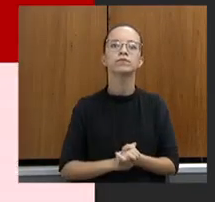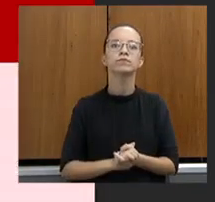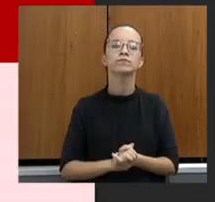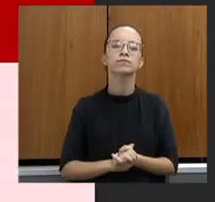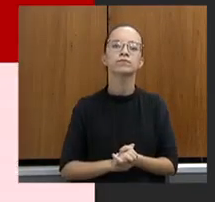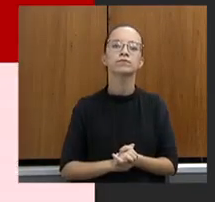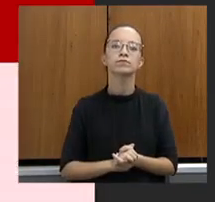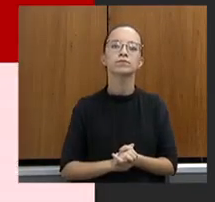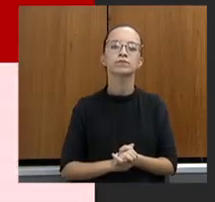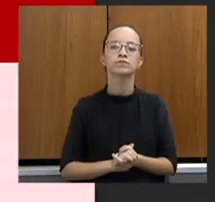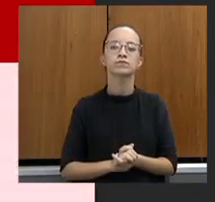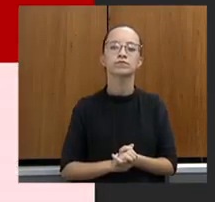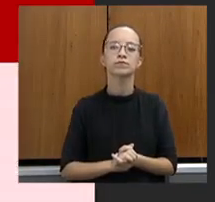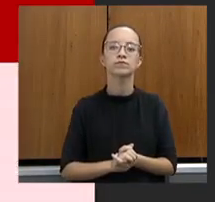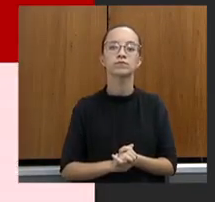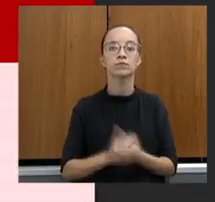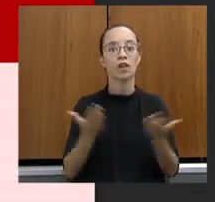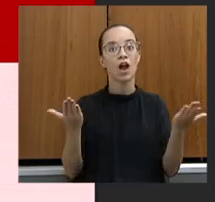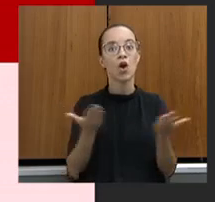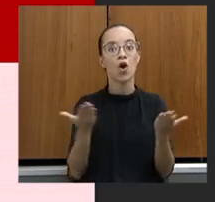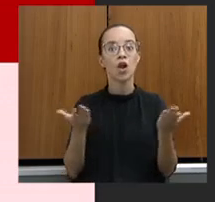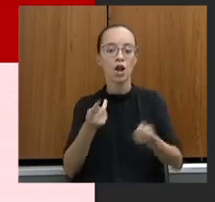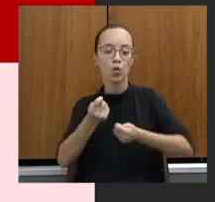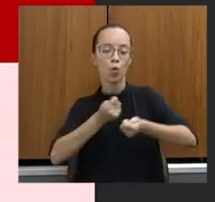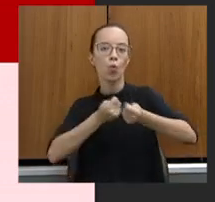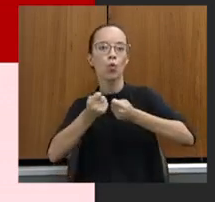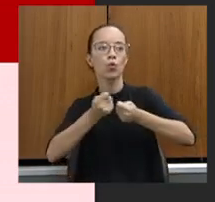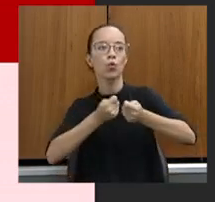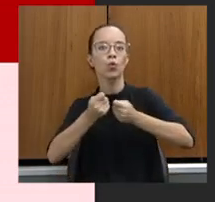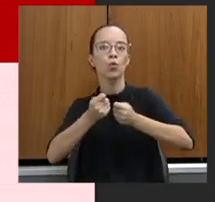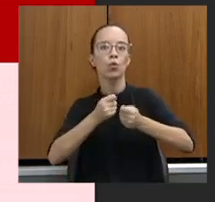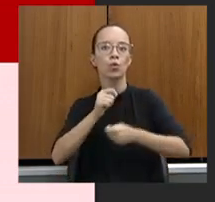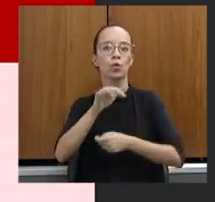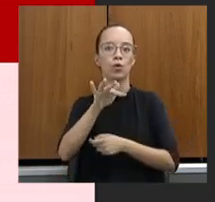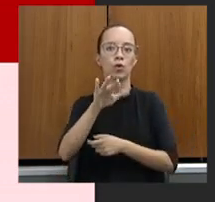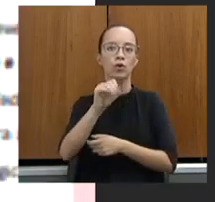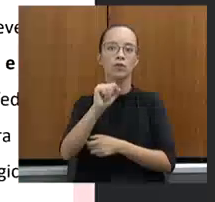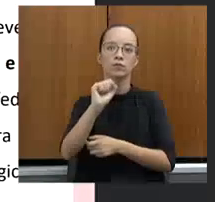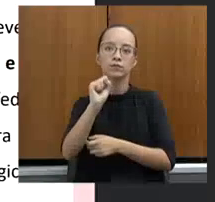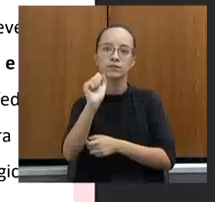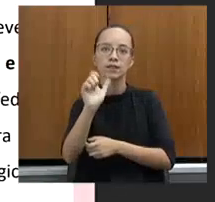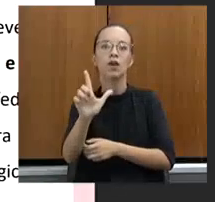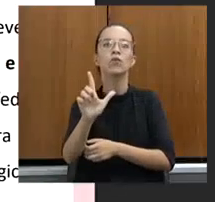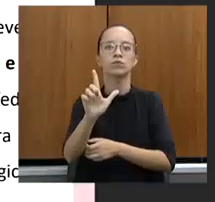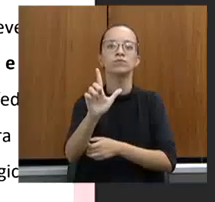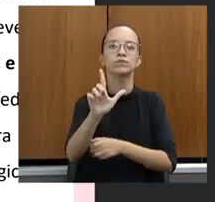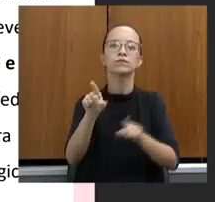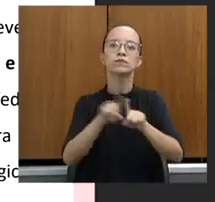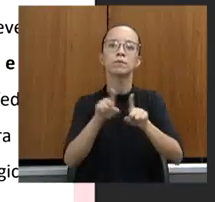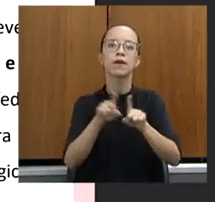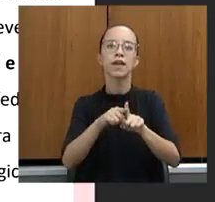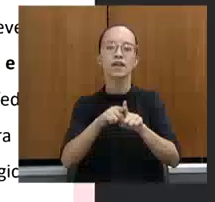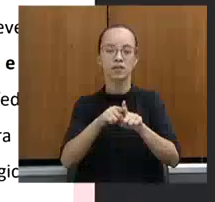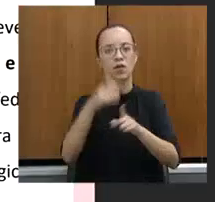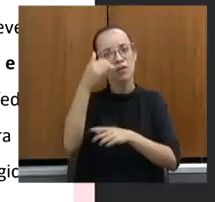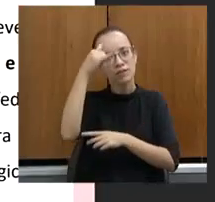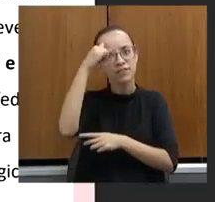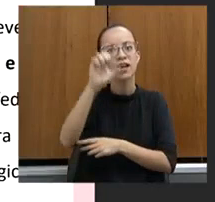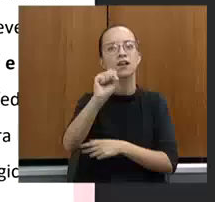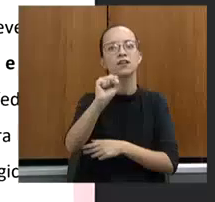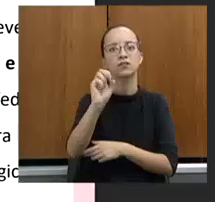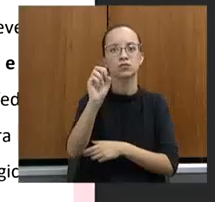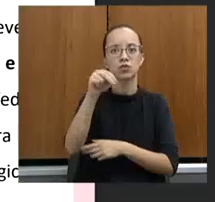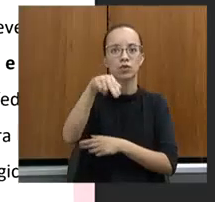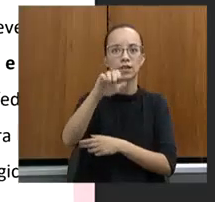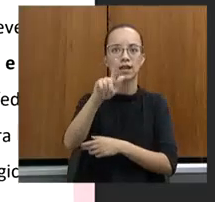próximo agora no controle fiscal e combate à sua negação nós temos feito operações